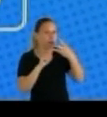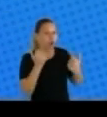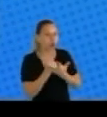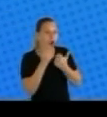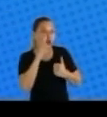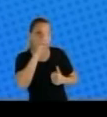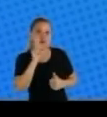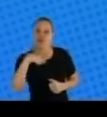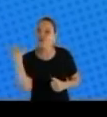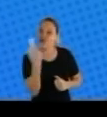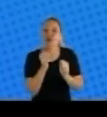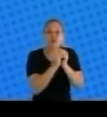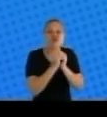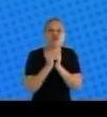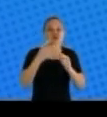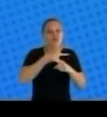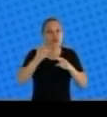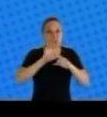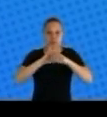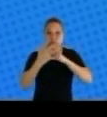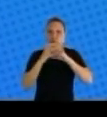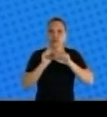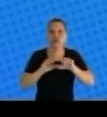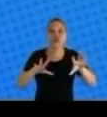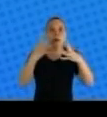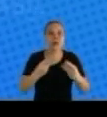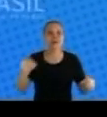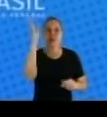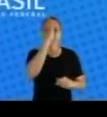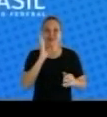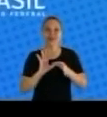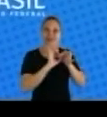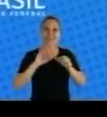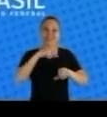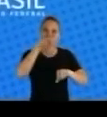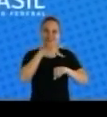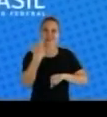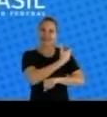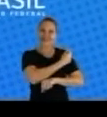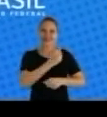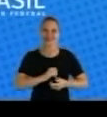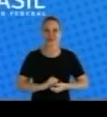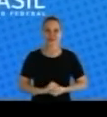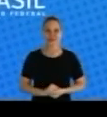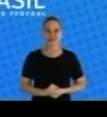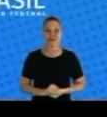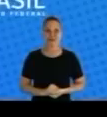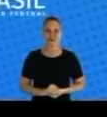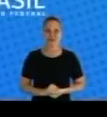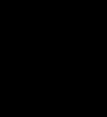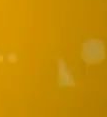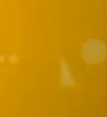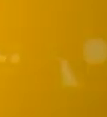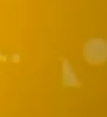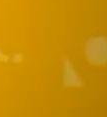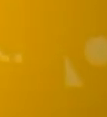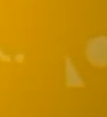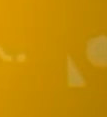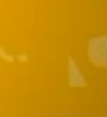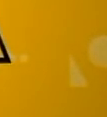dose de reforço. Juntos vamos vencer essa pandemia. Brasil unido por uma pátria vacinada.